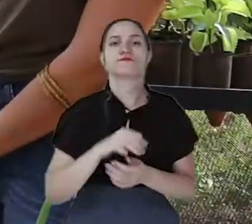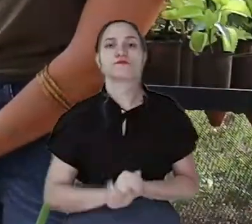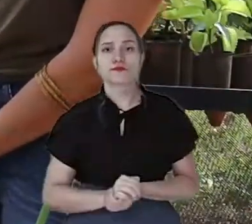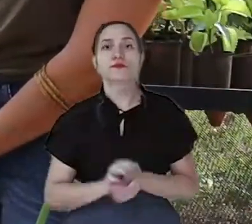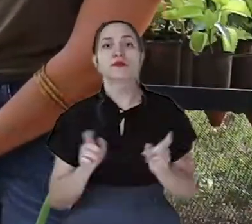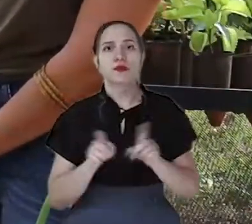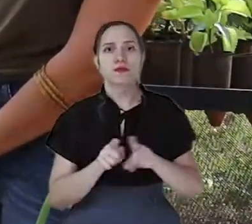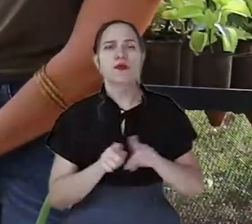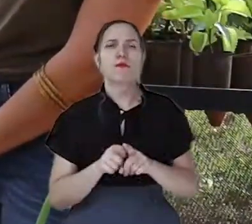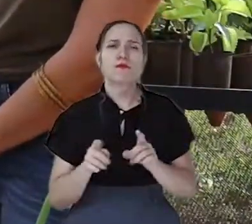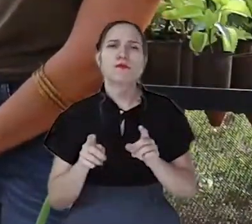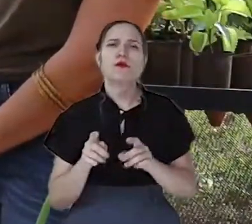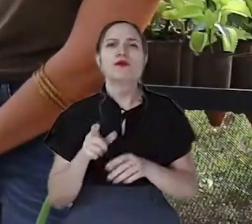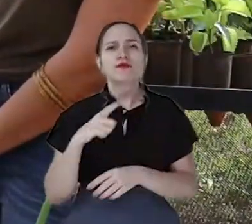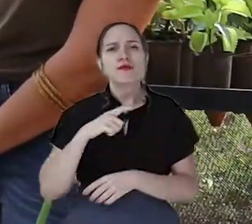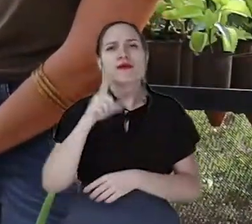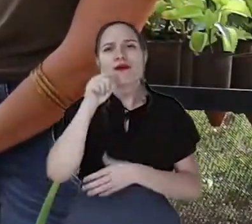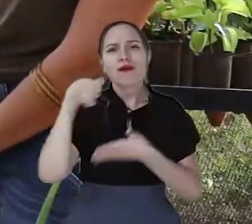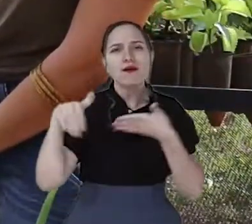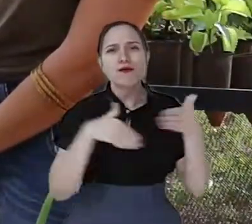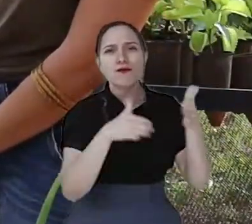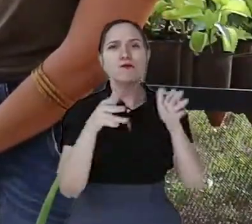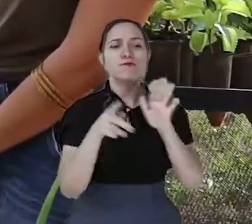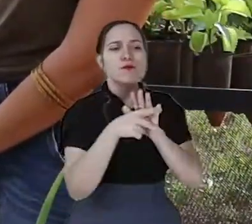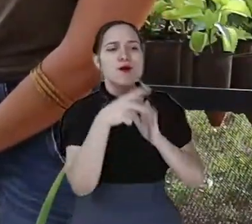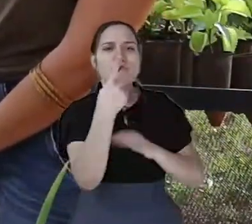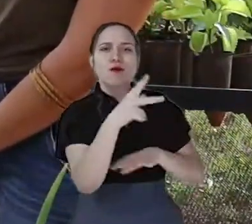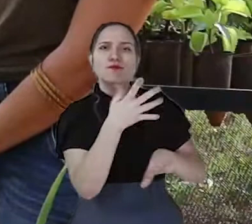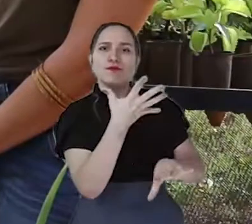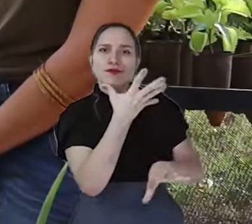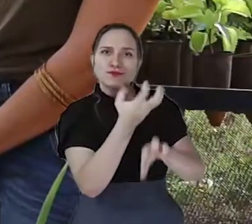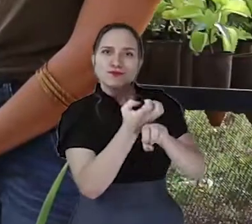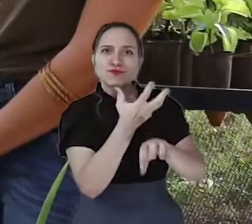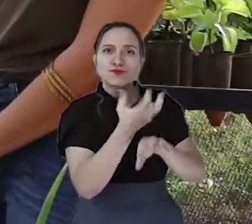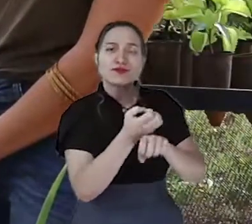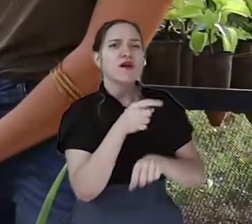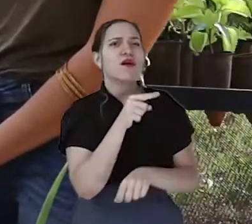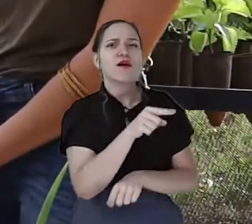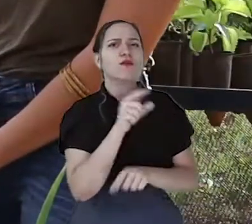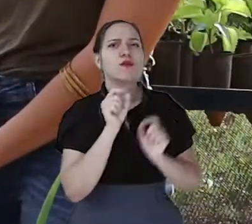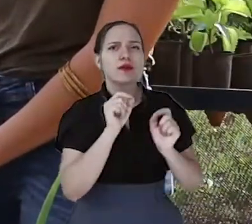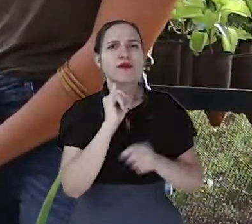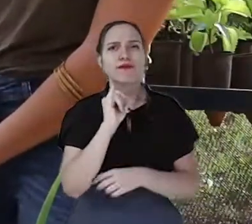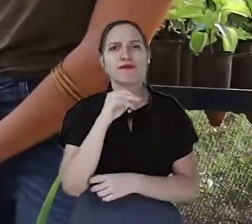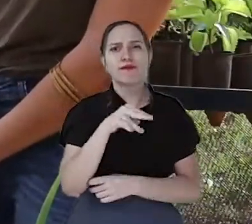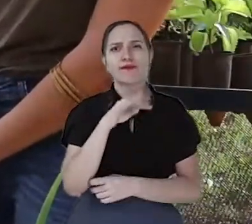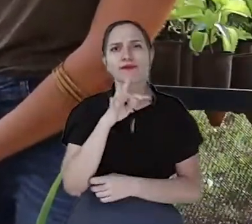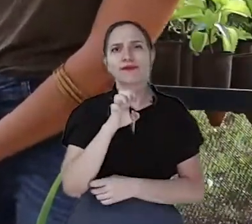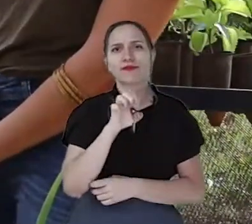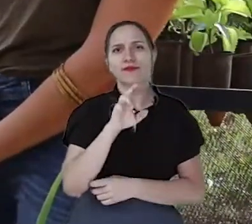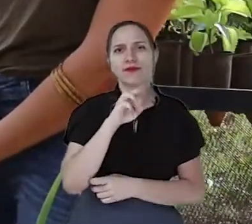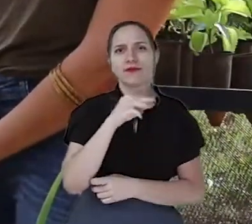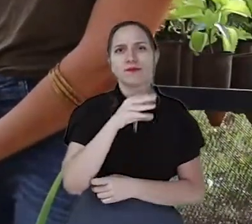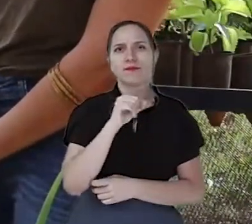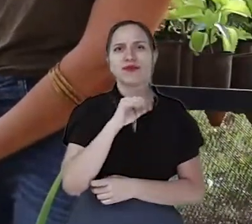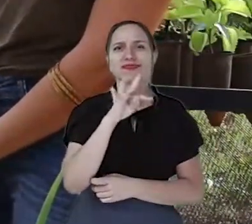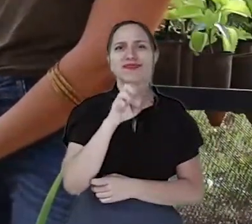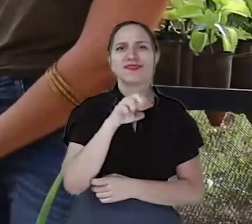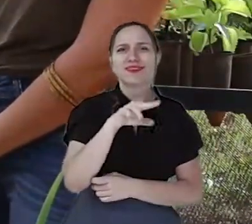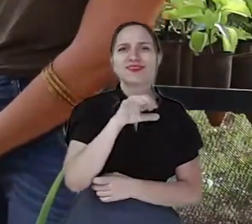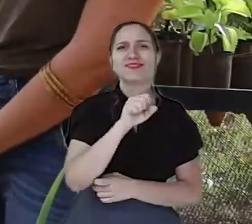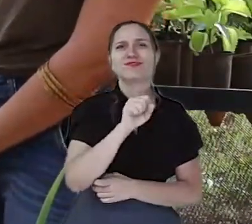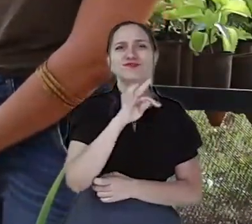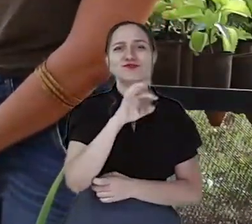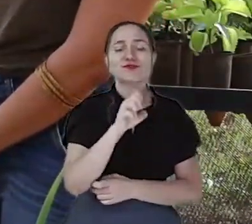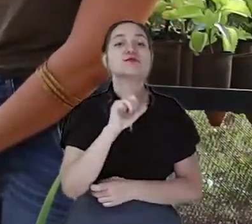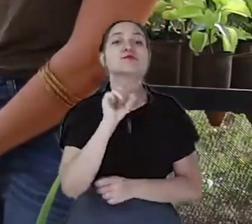rios da Caatinga. Esses rios são rios intermitentes. O que são rios intermitentes? É aqueles que secam em determinada época do ano. Quem mantém